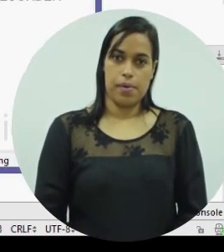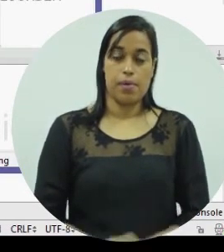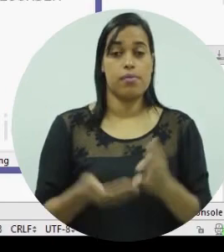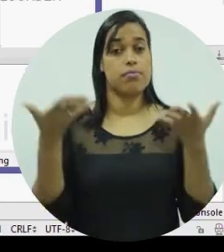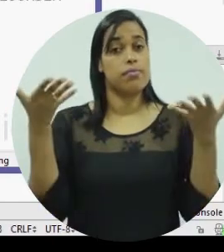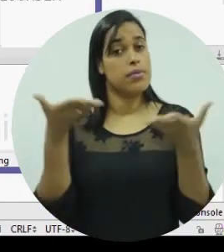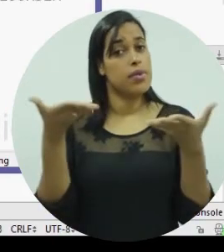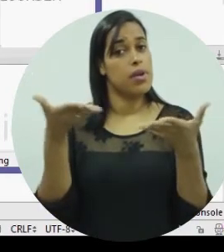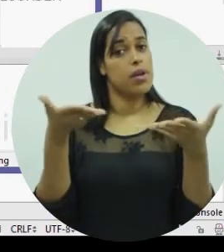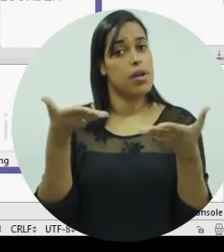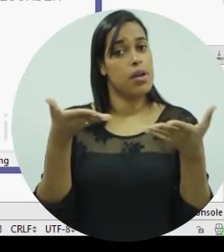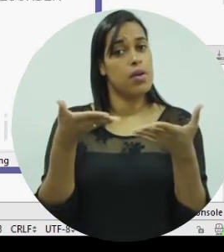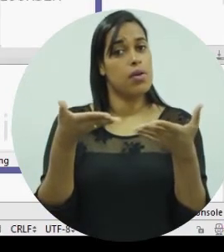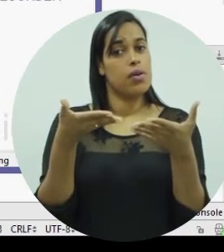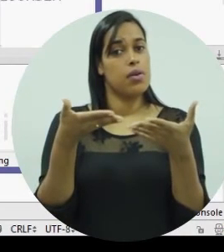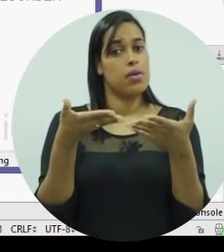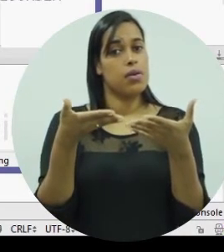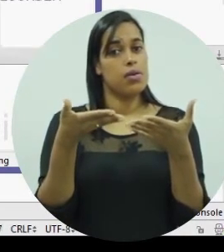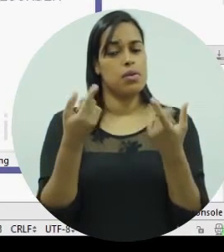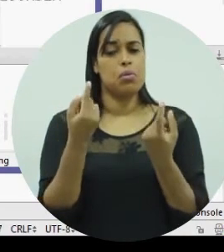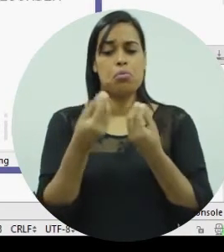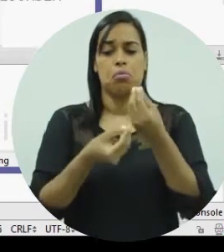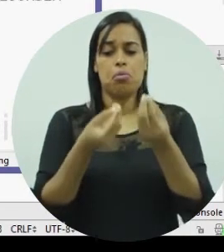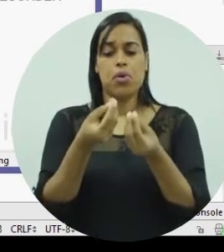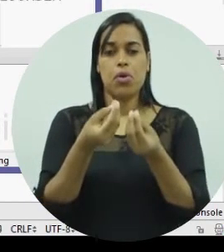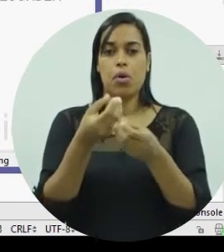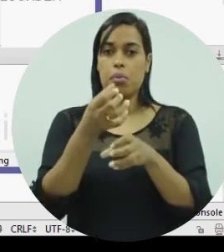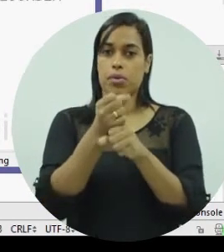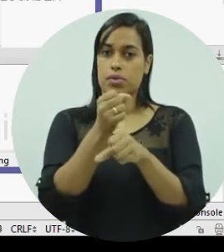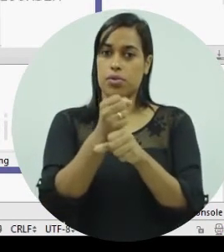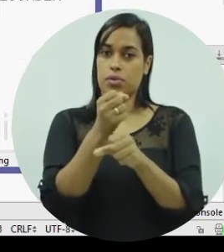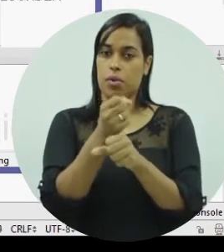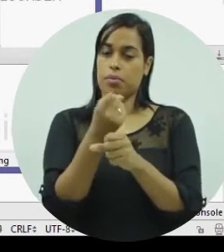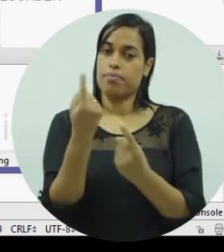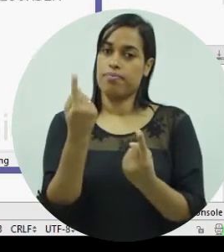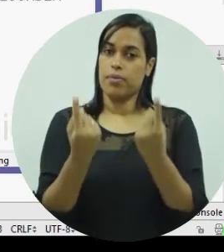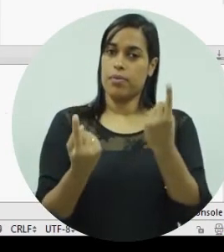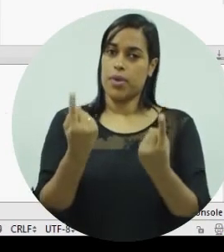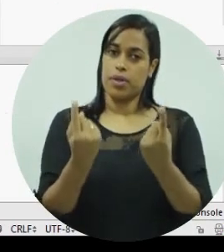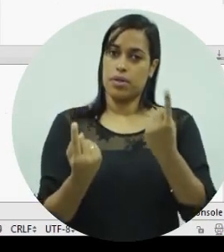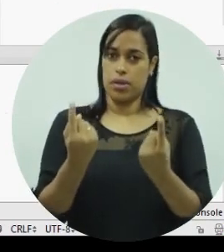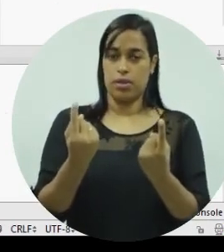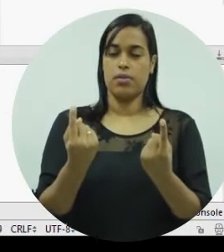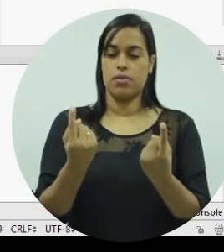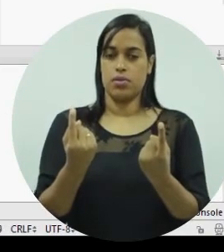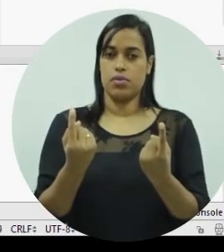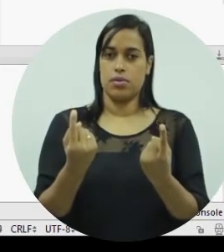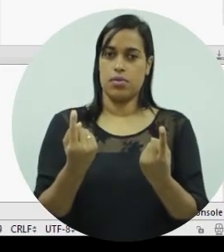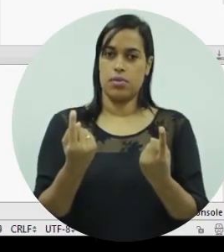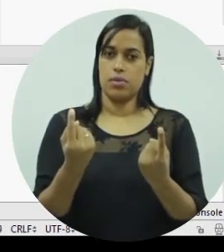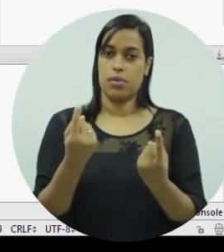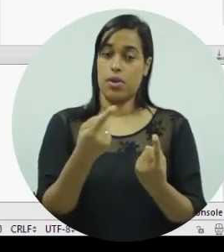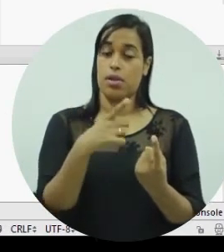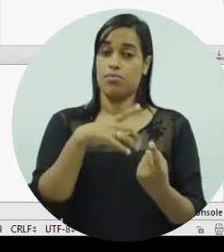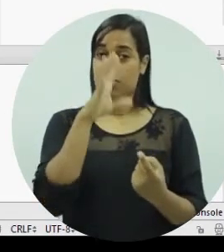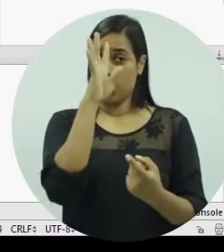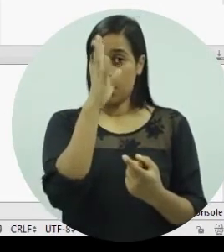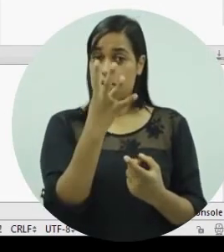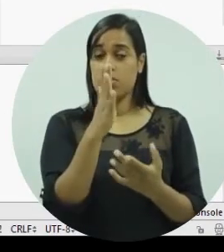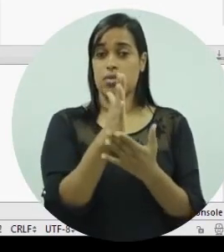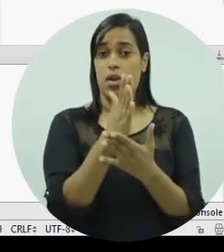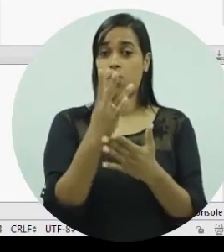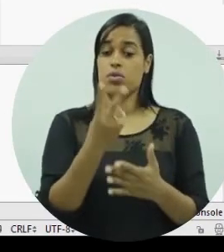Agora vamos ver os operadores comparativos. Os operadores comparativos, eles resultam em